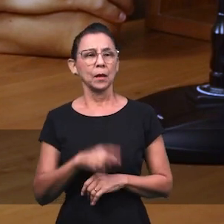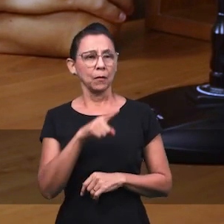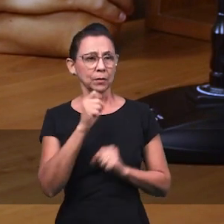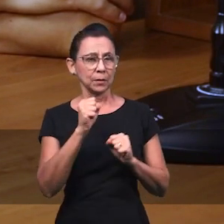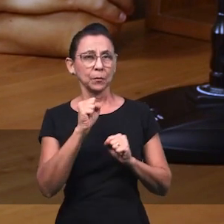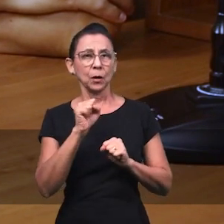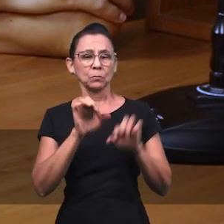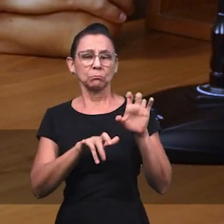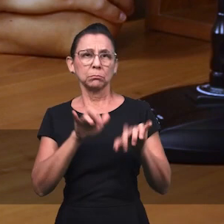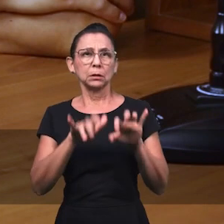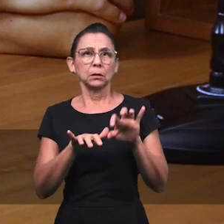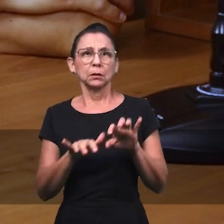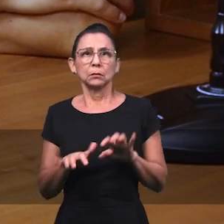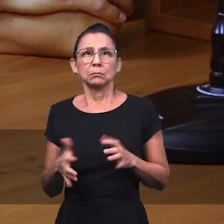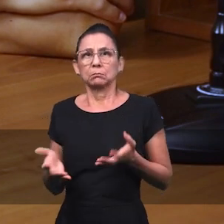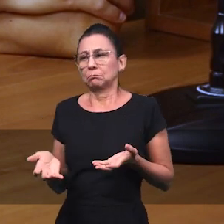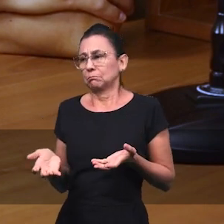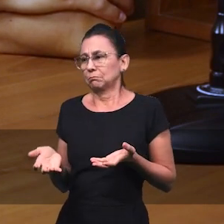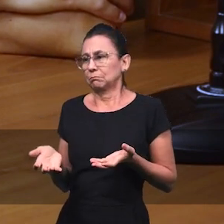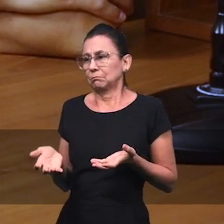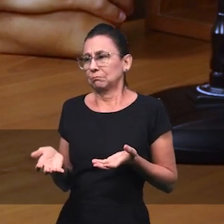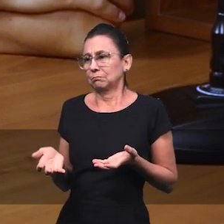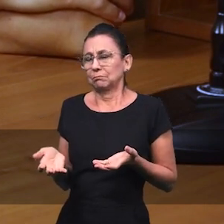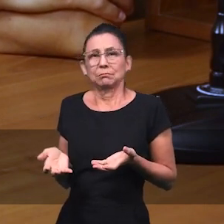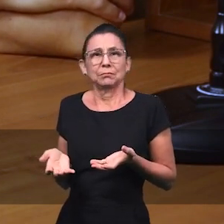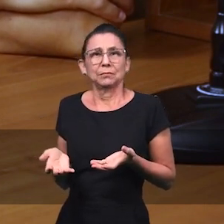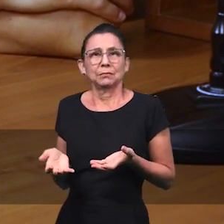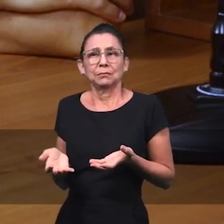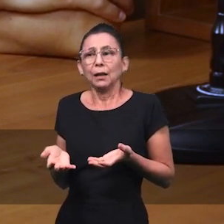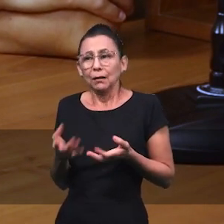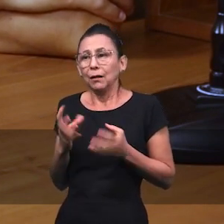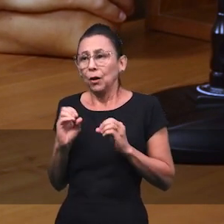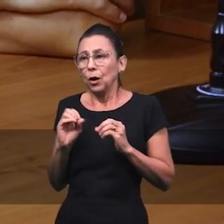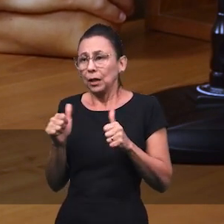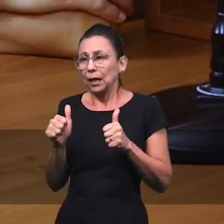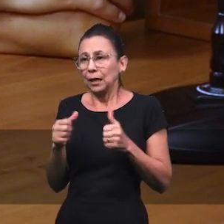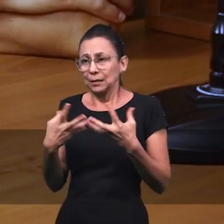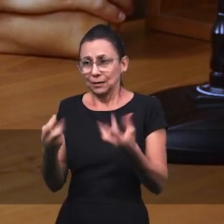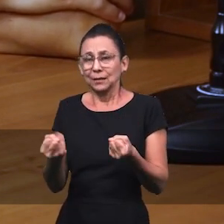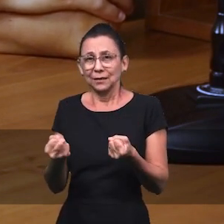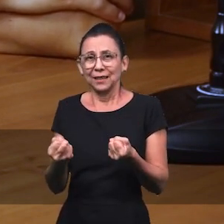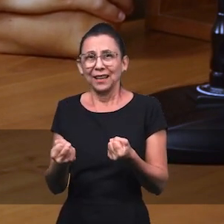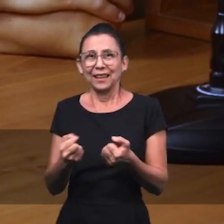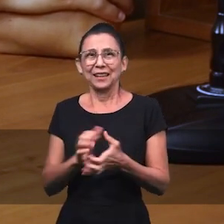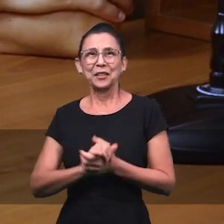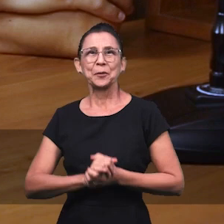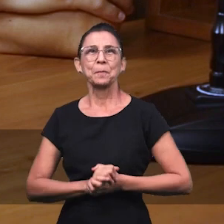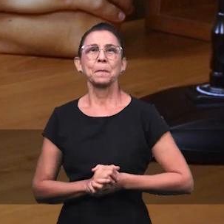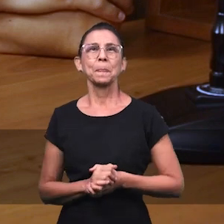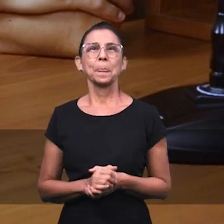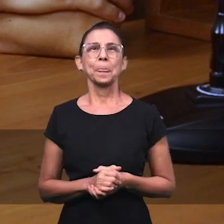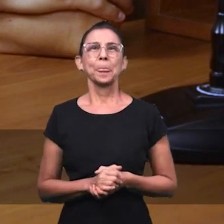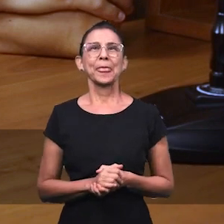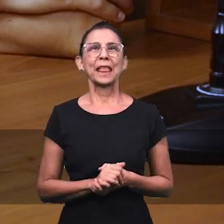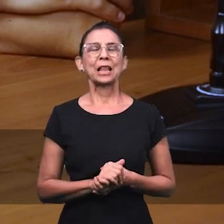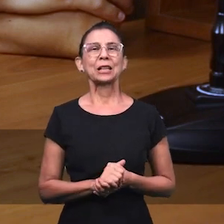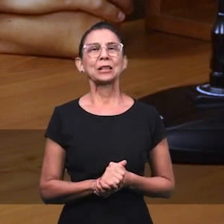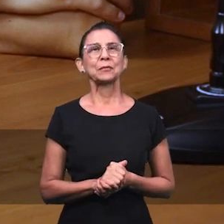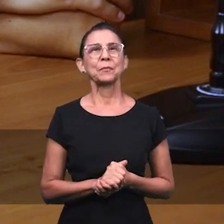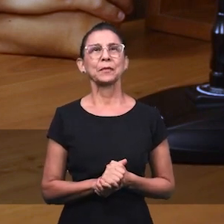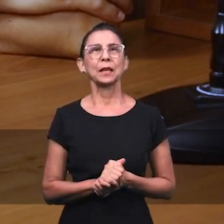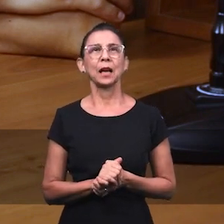piano? Pode, assim, por nada. Fui. Então, eu comecei a tocar